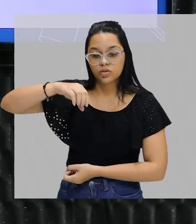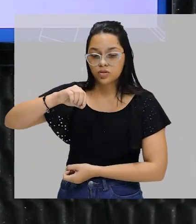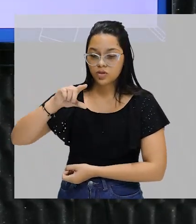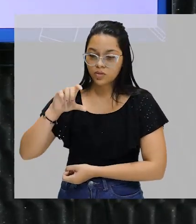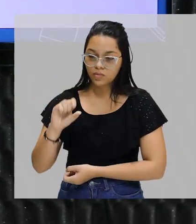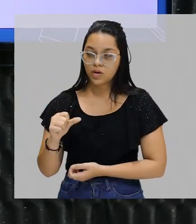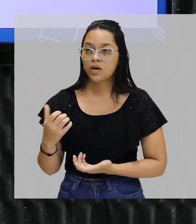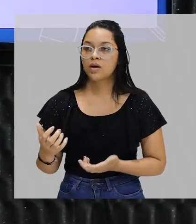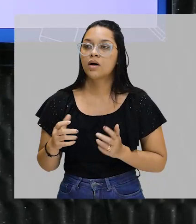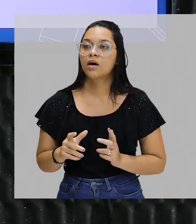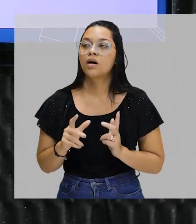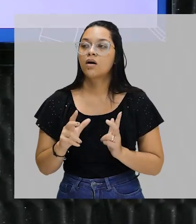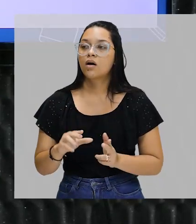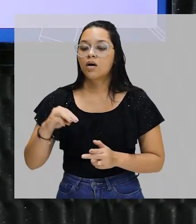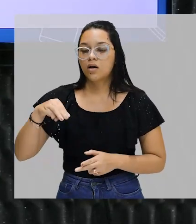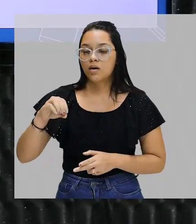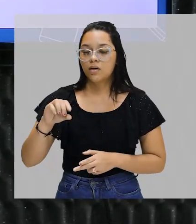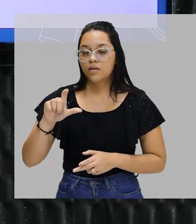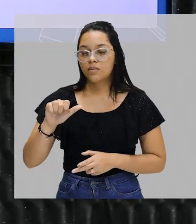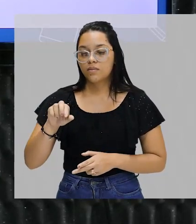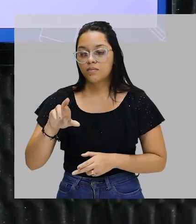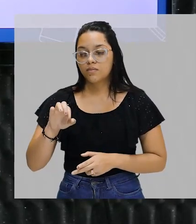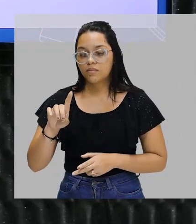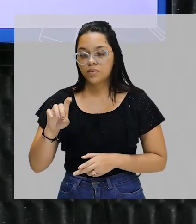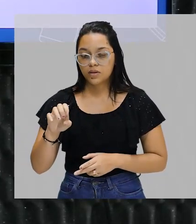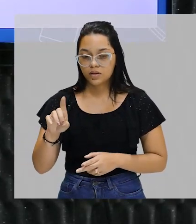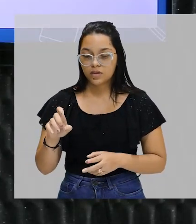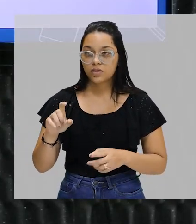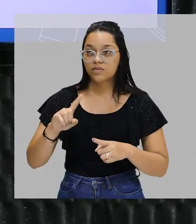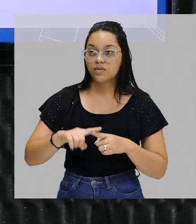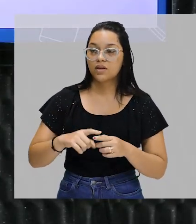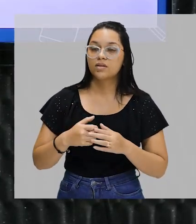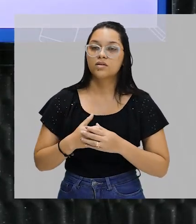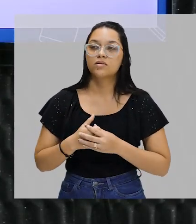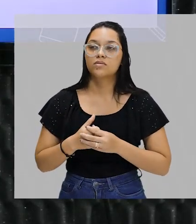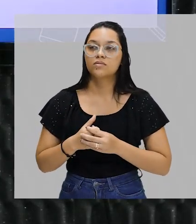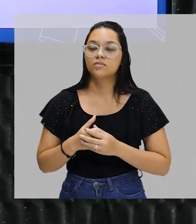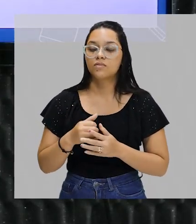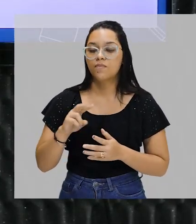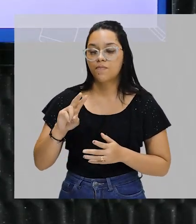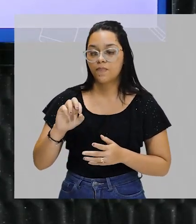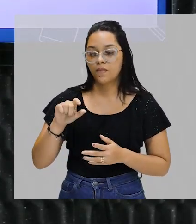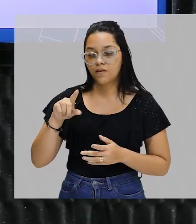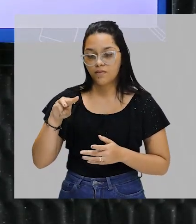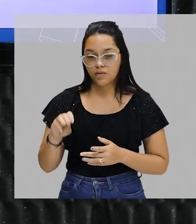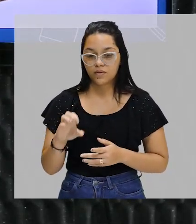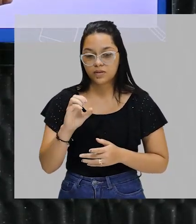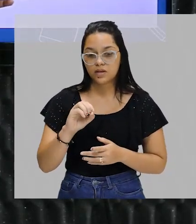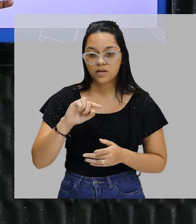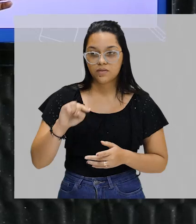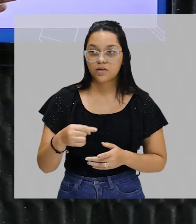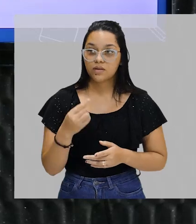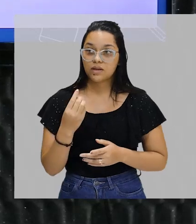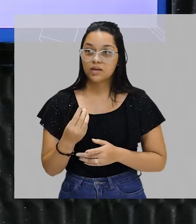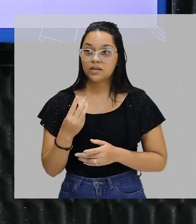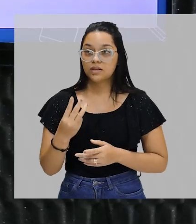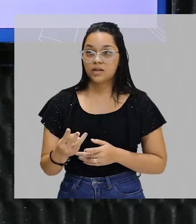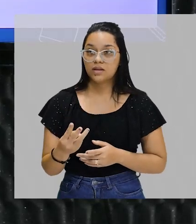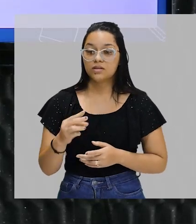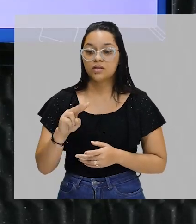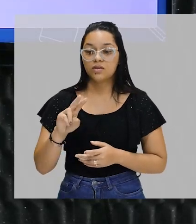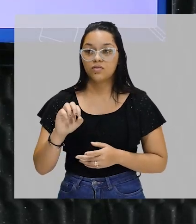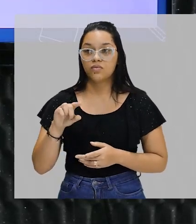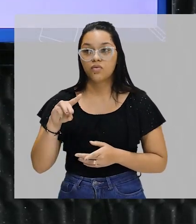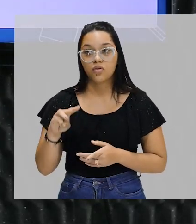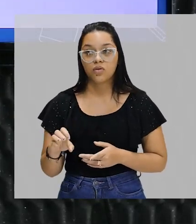então o número de mols vai ser a molaridade vezes o volume. Molaridade 0,3, o